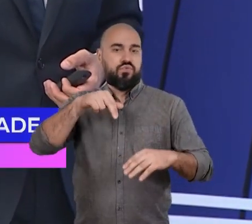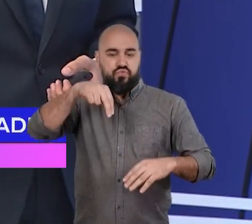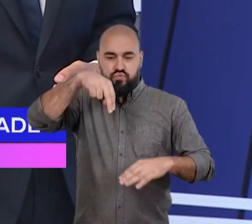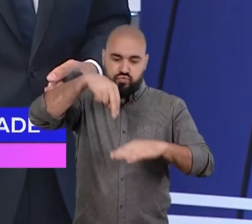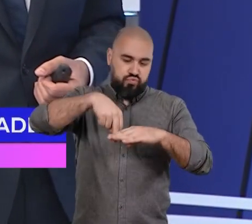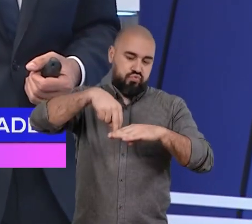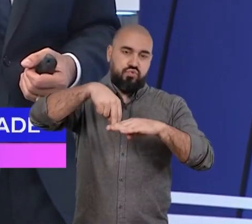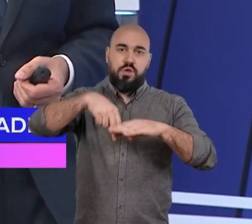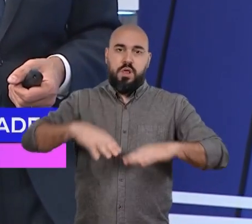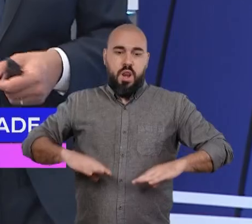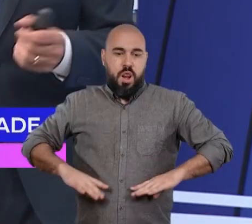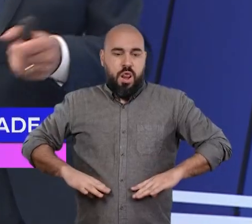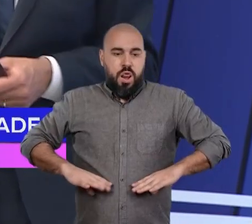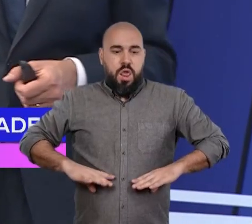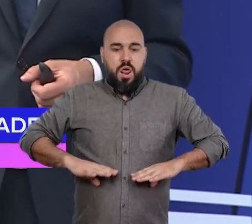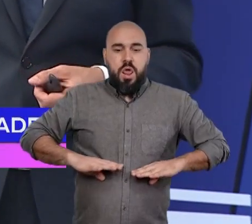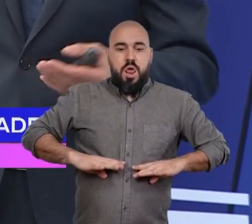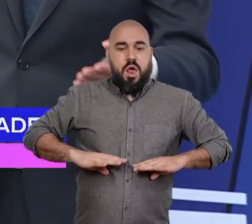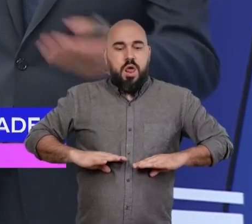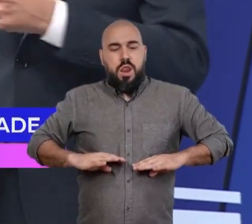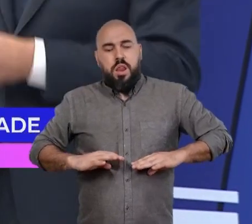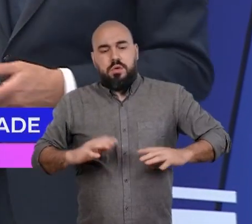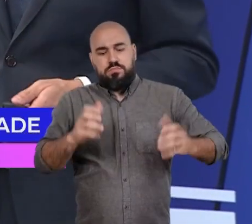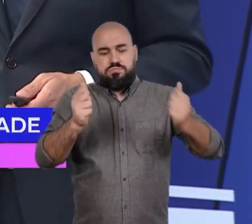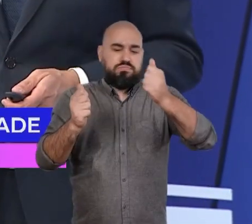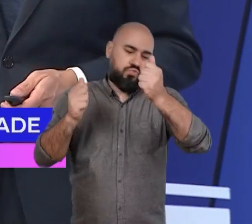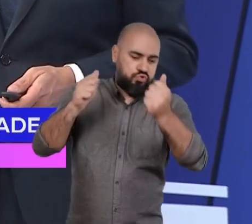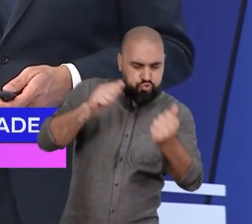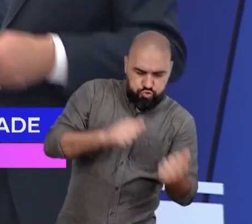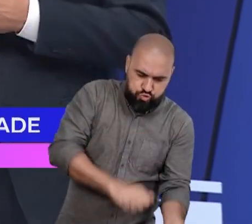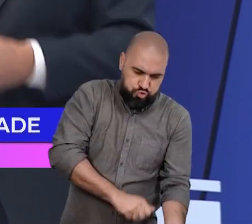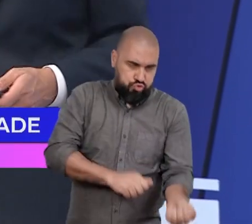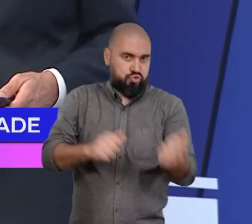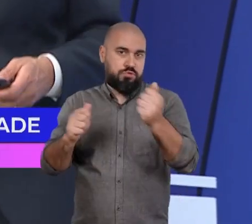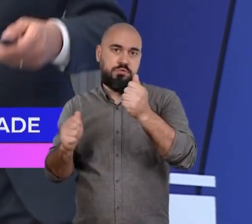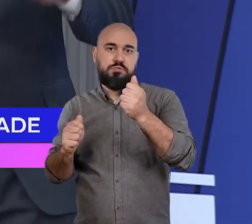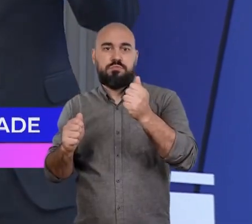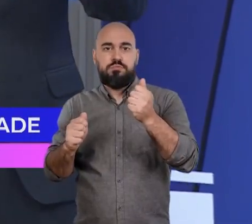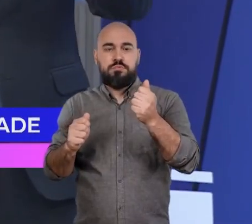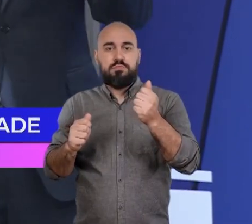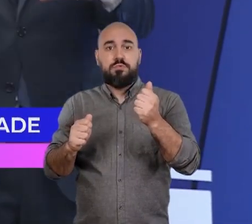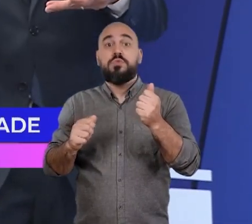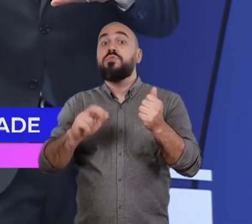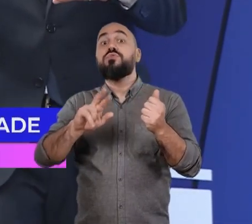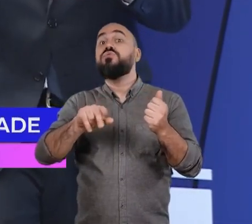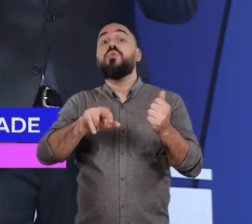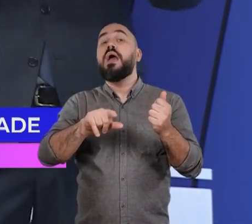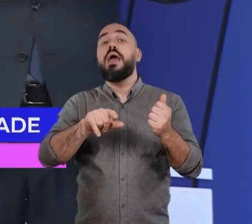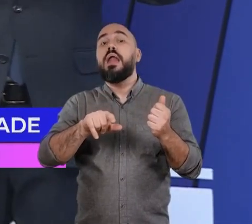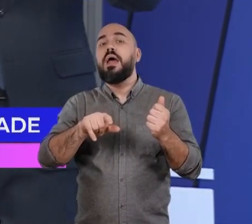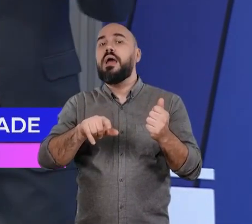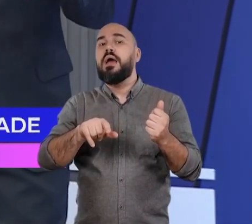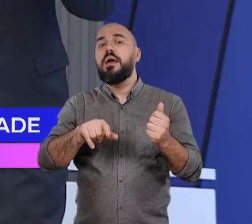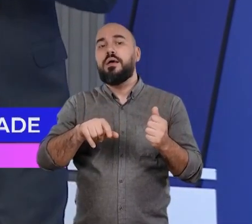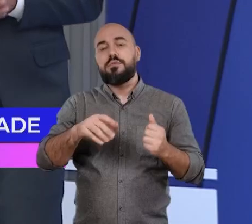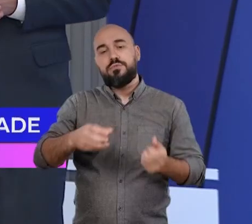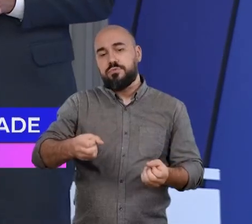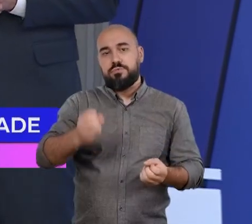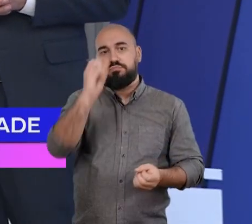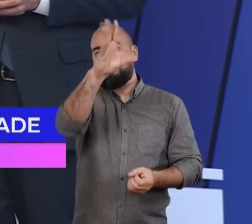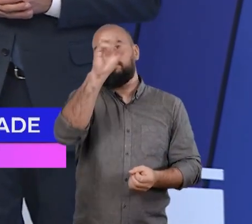ou derramar um pouco de água sobre a pessoa que estava sendo batizada, mas era entrar no rio e